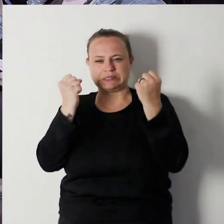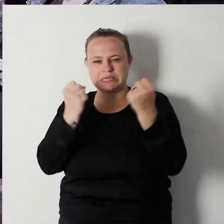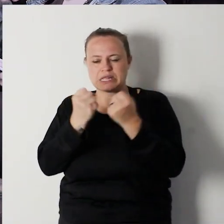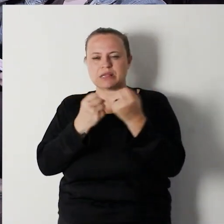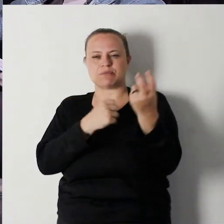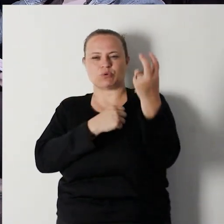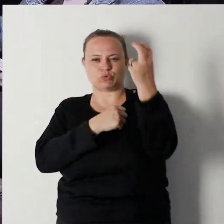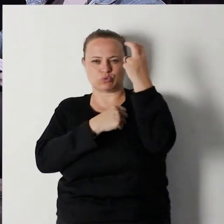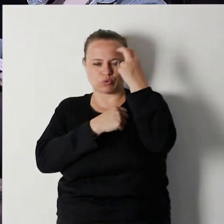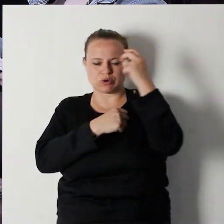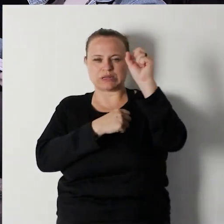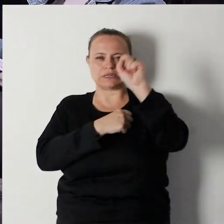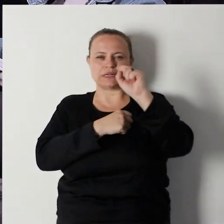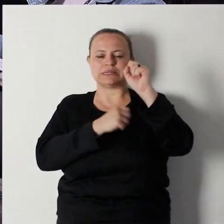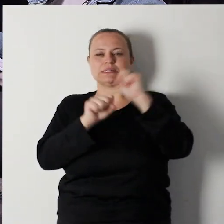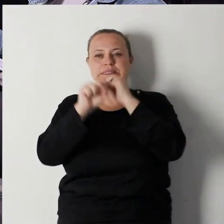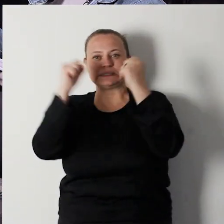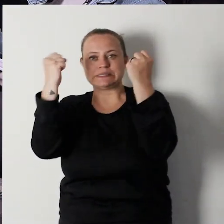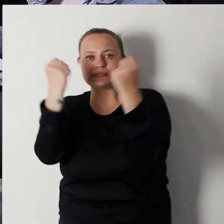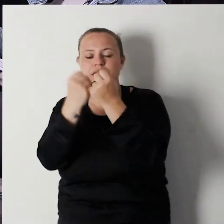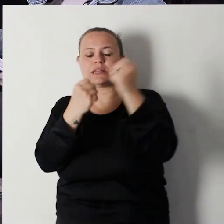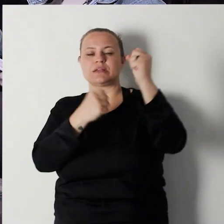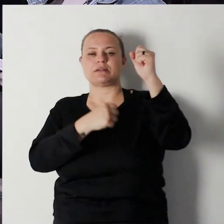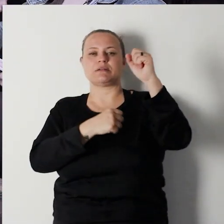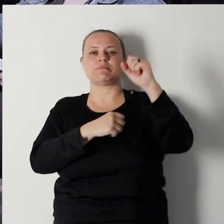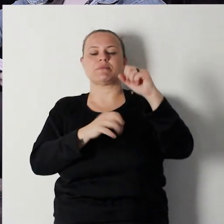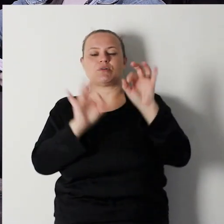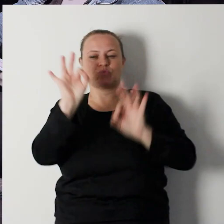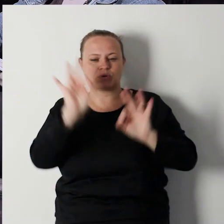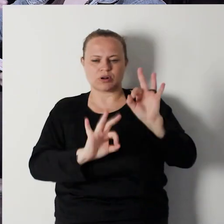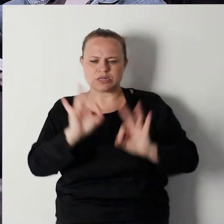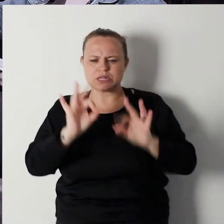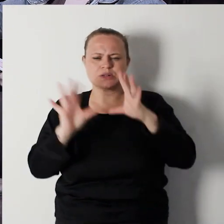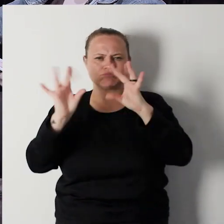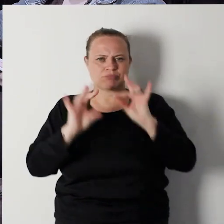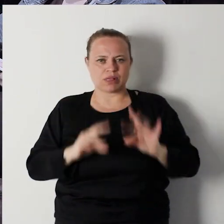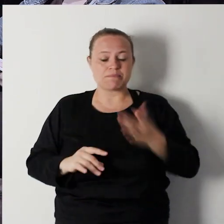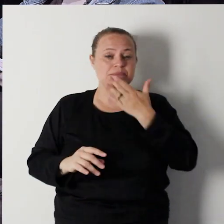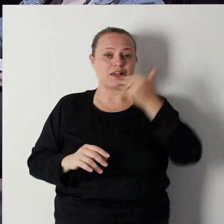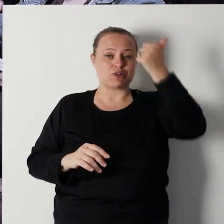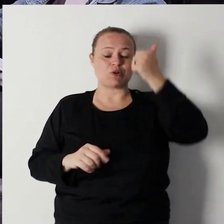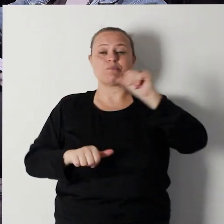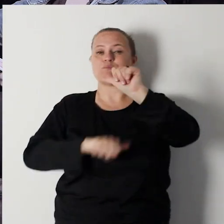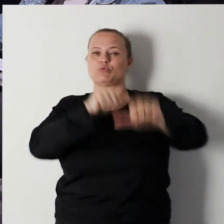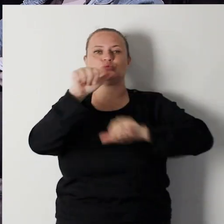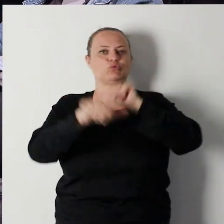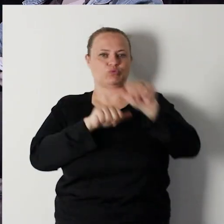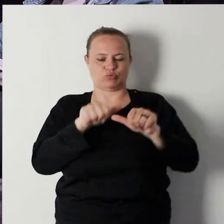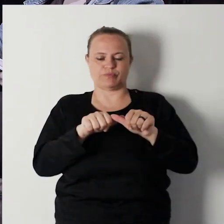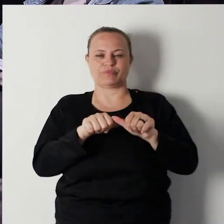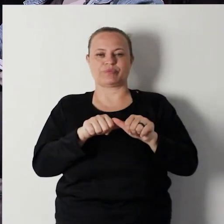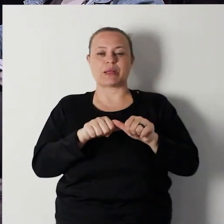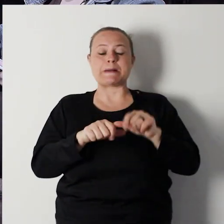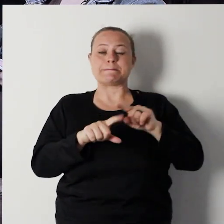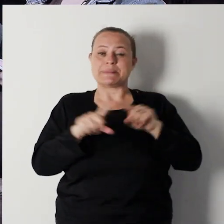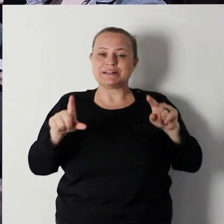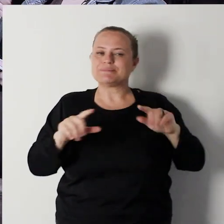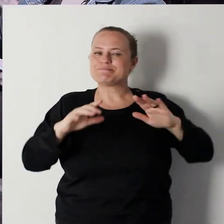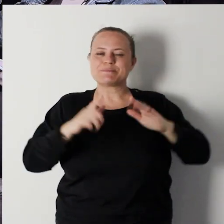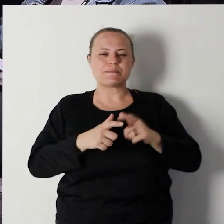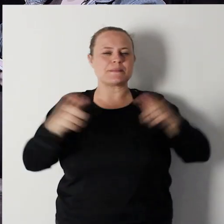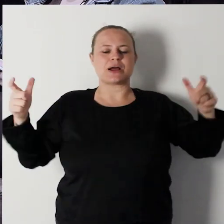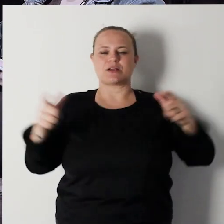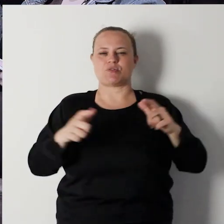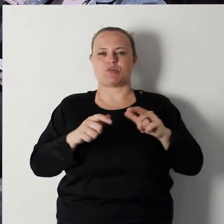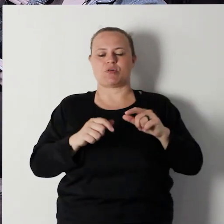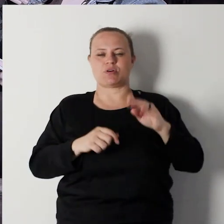no país, quando a gente começou a sistematizar o setor cultural, através do Sistema Nacional de Culturas e outras políticas, como os pontos de cultura, né? Que eu acho que uma